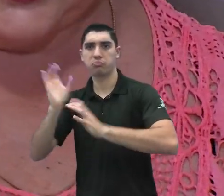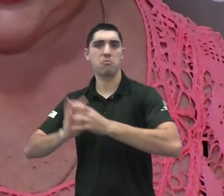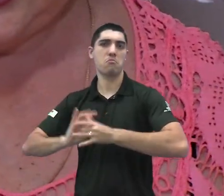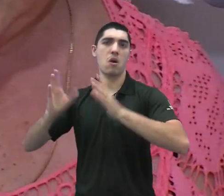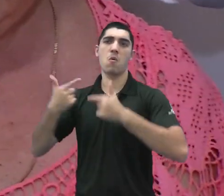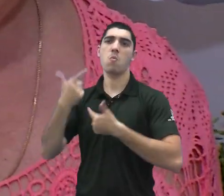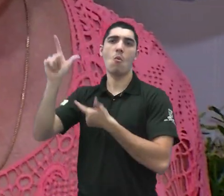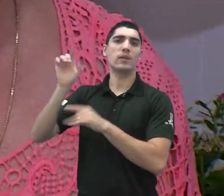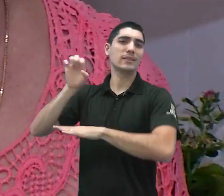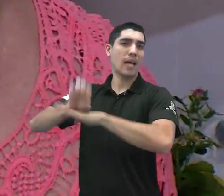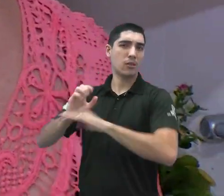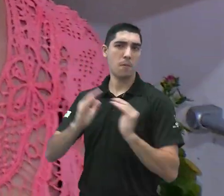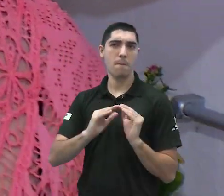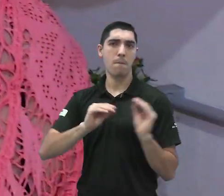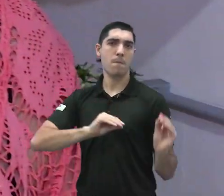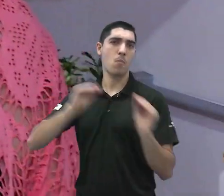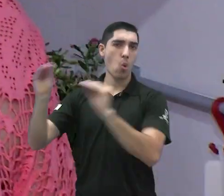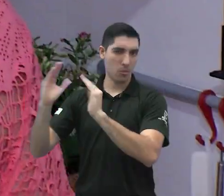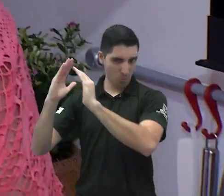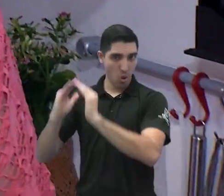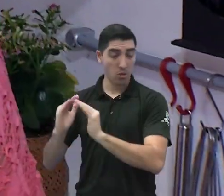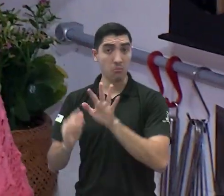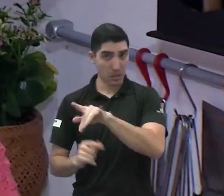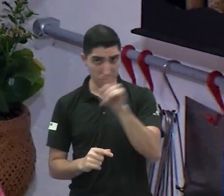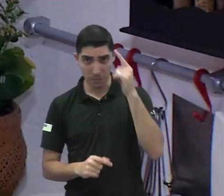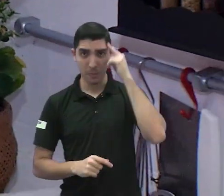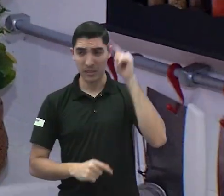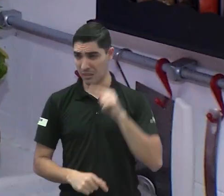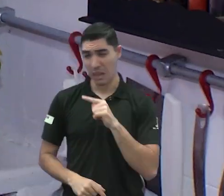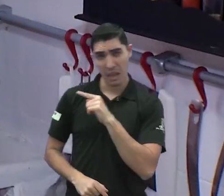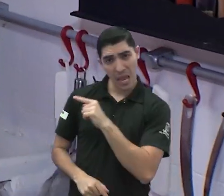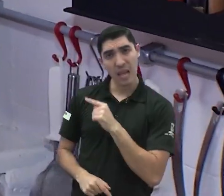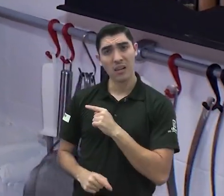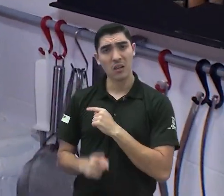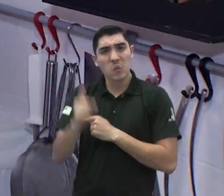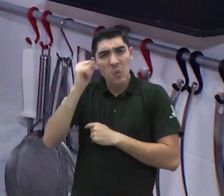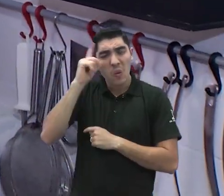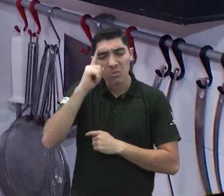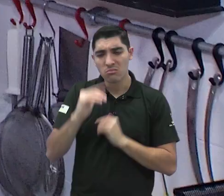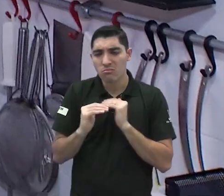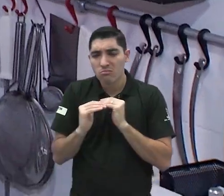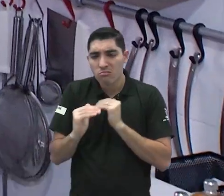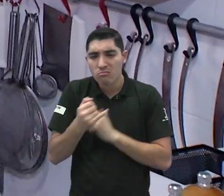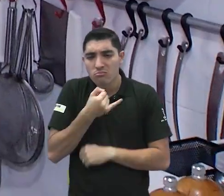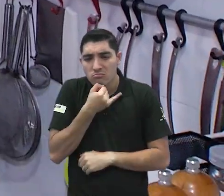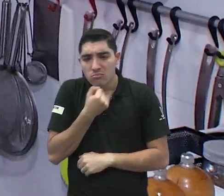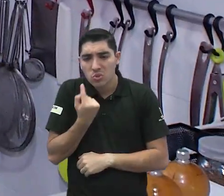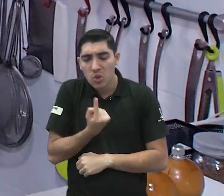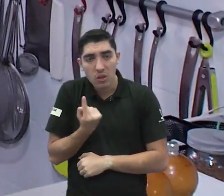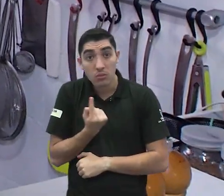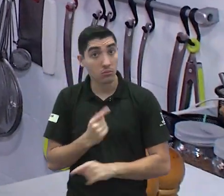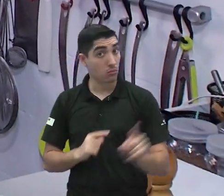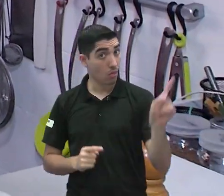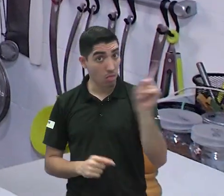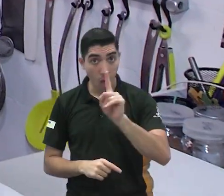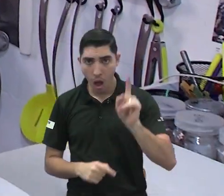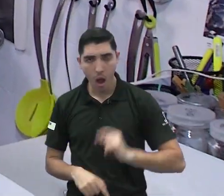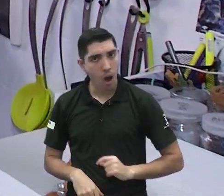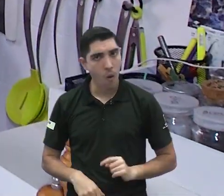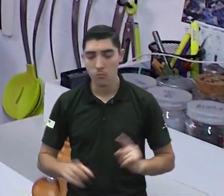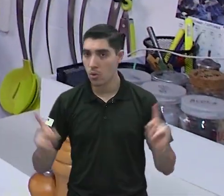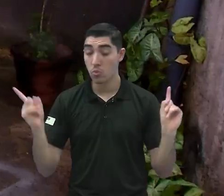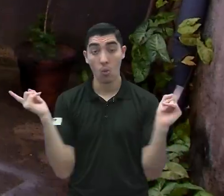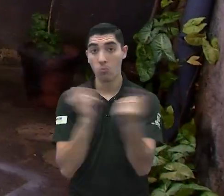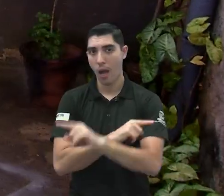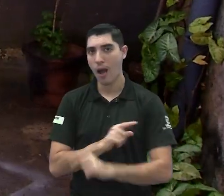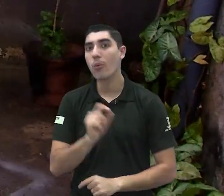outros estados do país. Engana-se quem pensa que a rotina da aposentada é monótona e solitária. Pelo